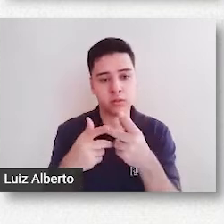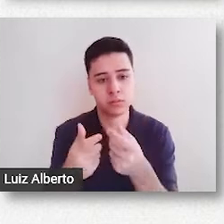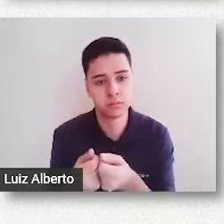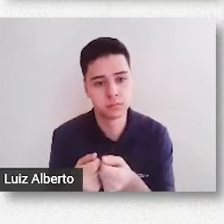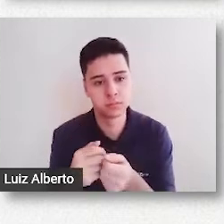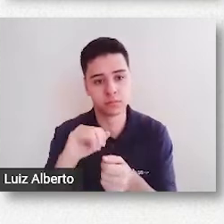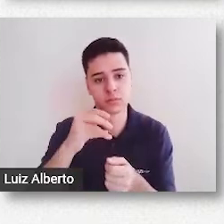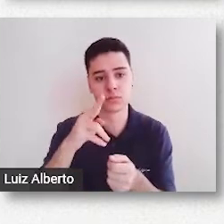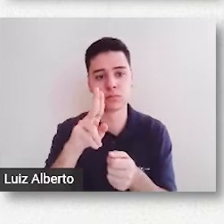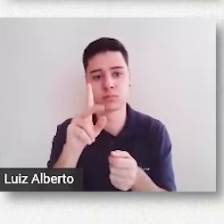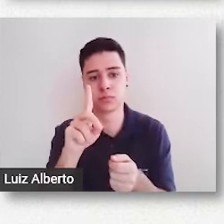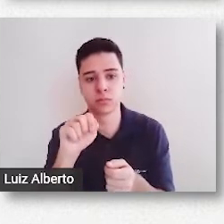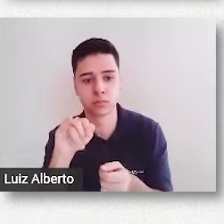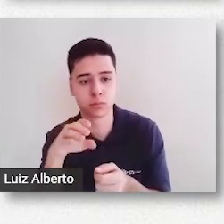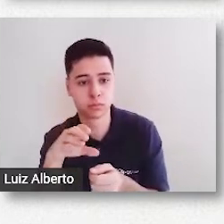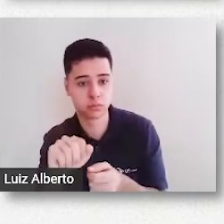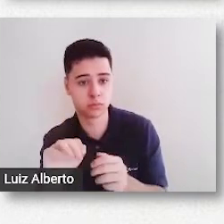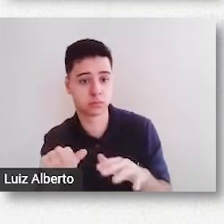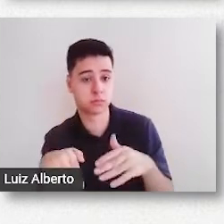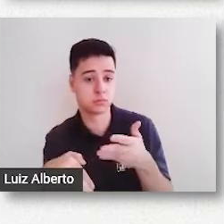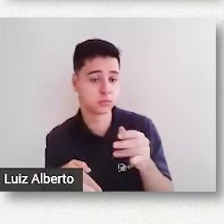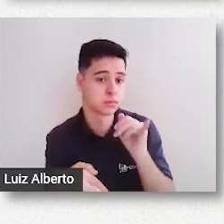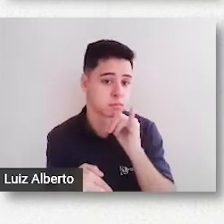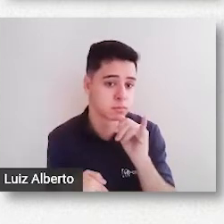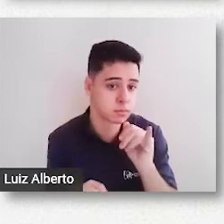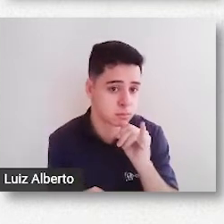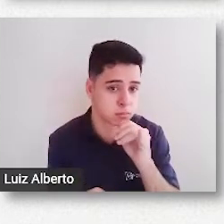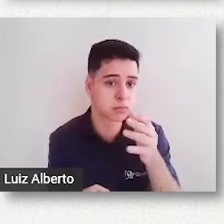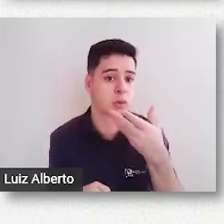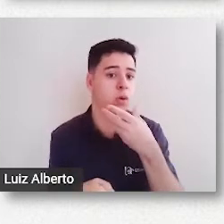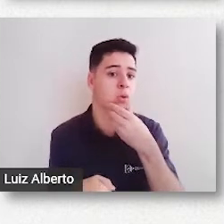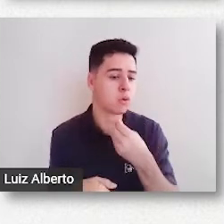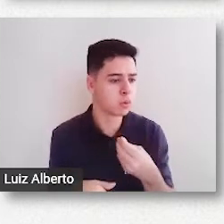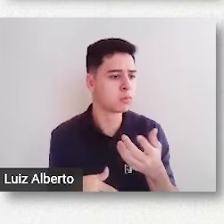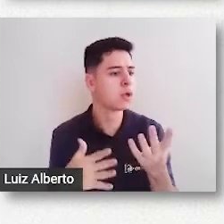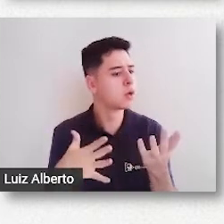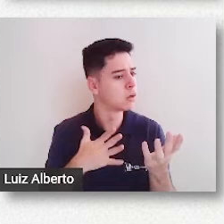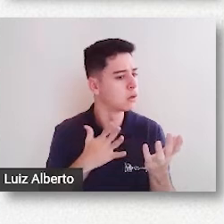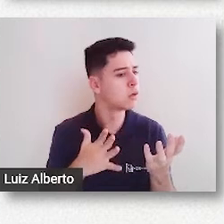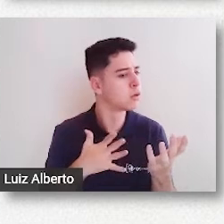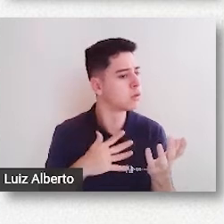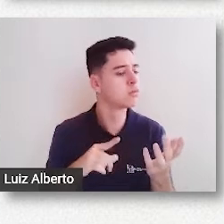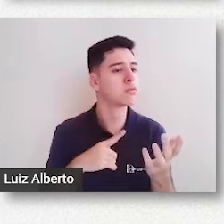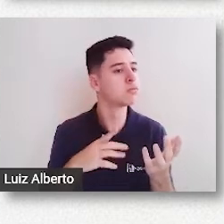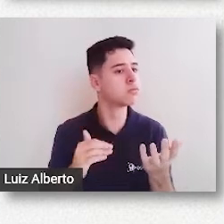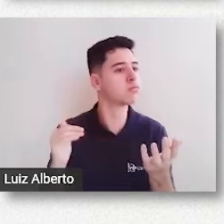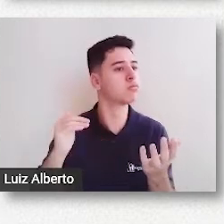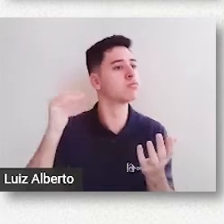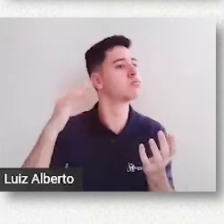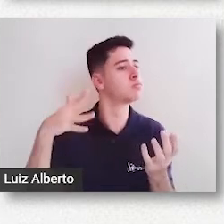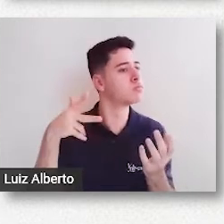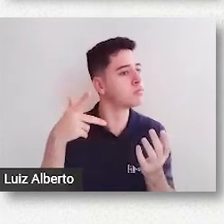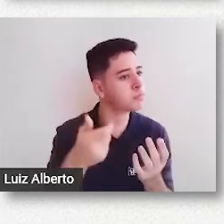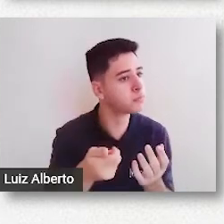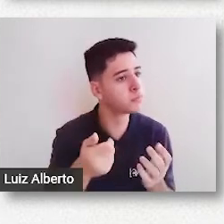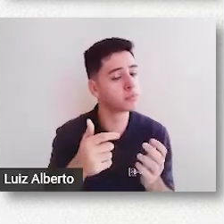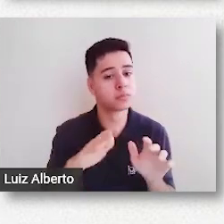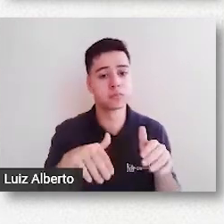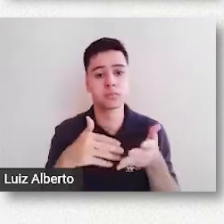há alguns relatos que ele teria sido um homem com posses, né? Com um certo status. Então, a gente vai ver até